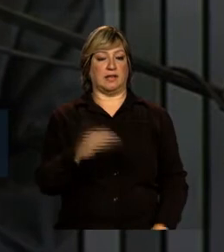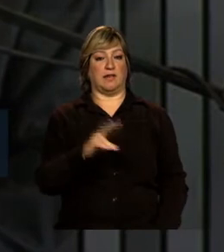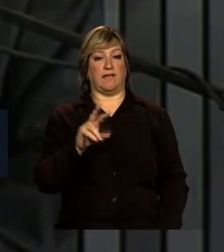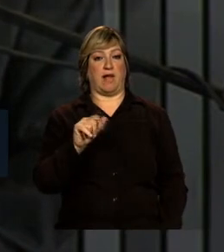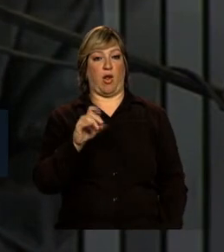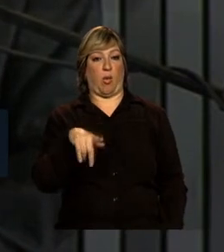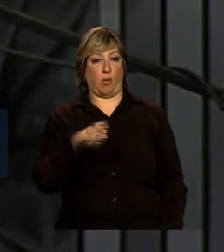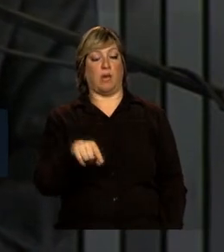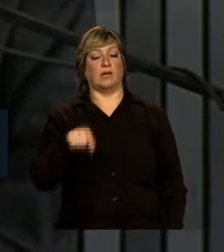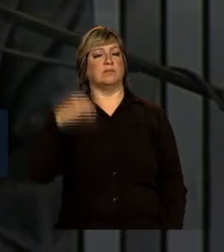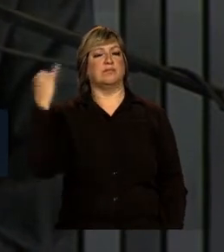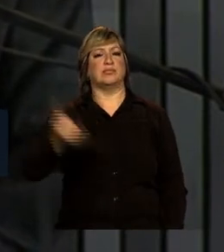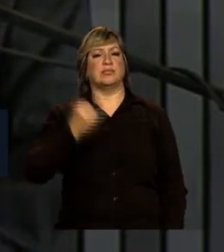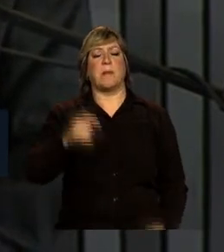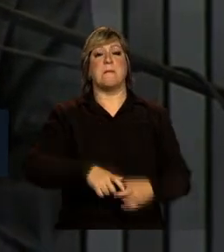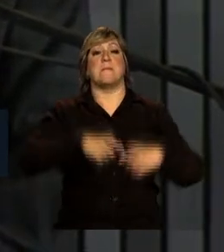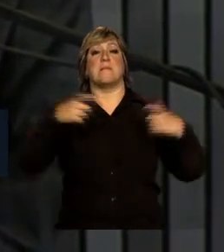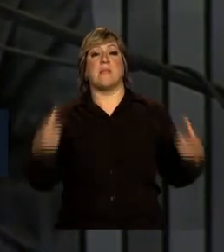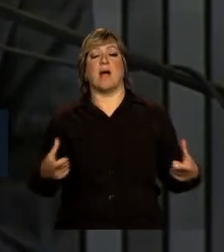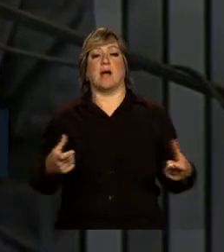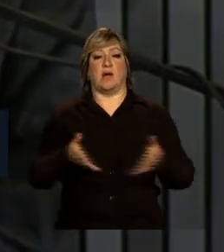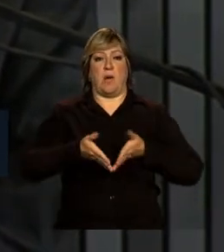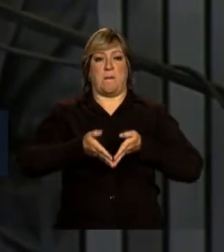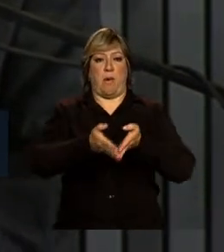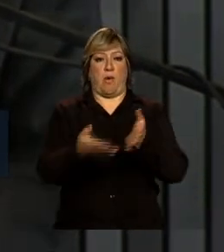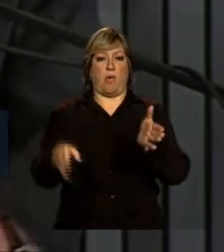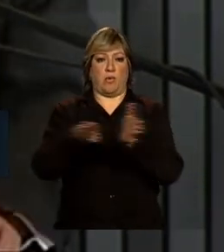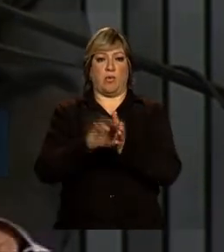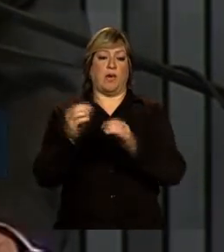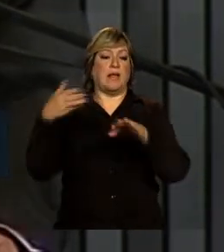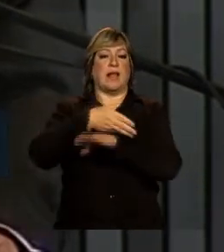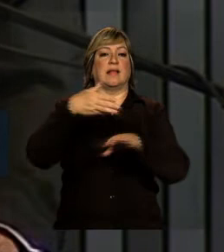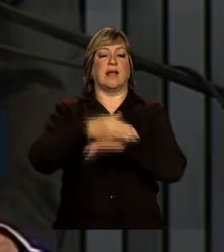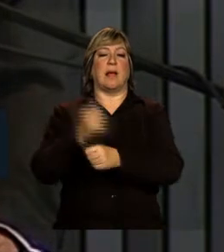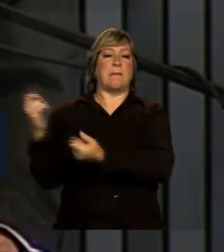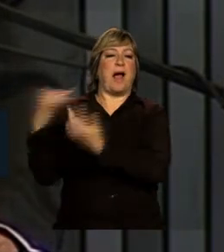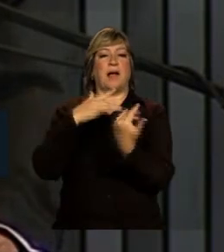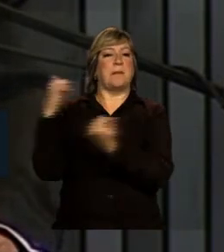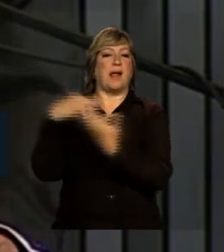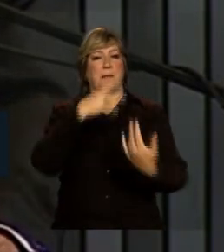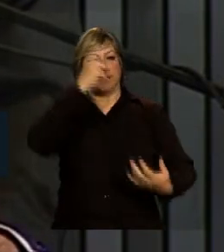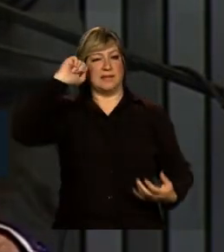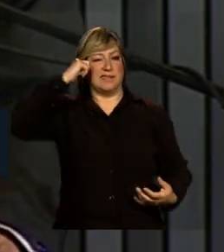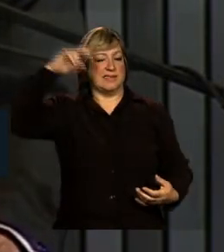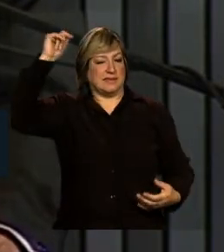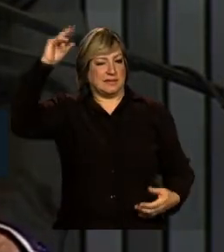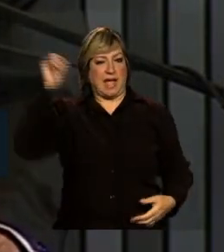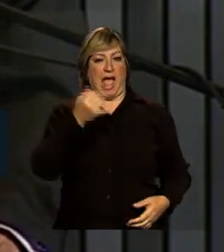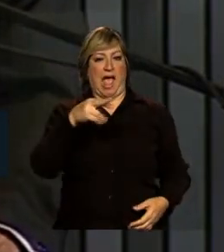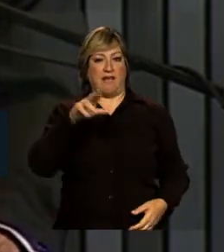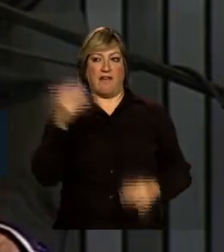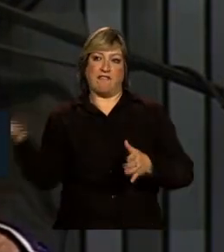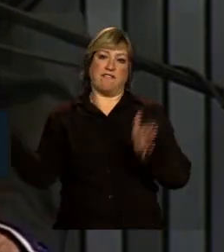como vocês bem sabem, foi o maior porto de entrada de africanos no Brasil, que aqui foram escravizados ao longo de quase 4 séculos.